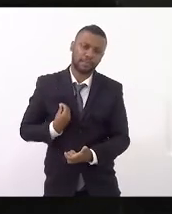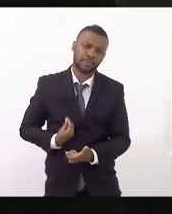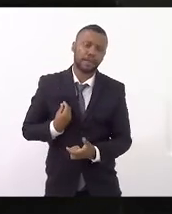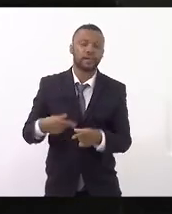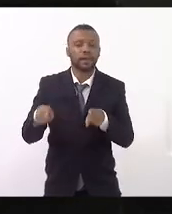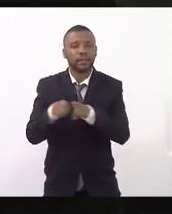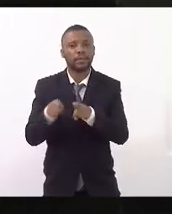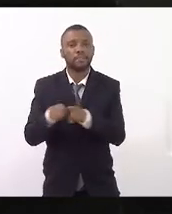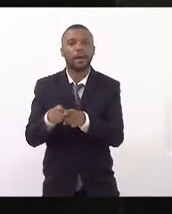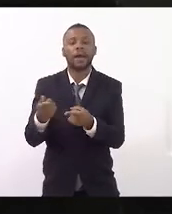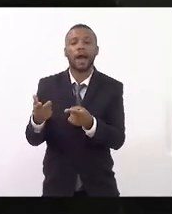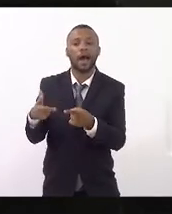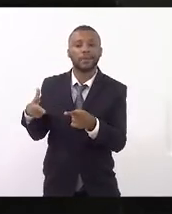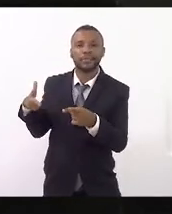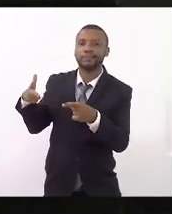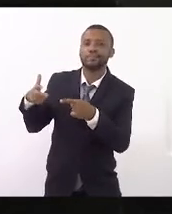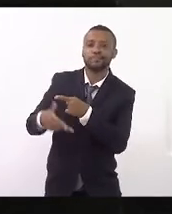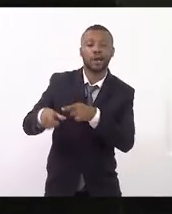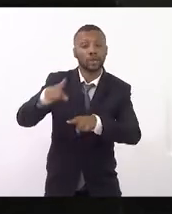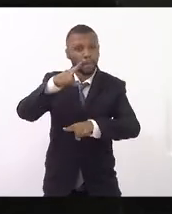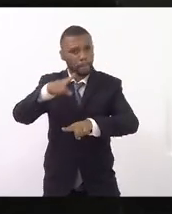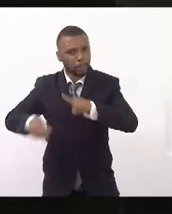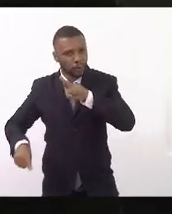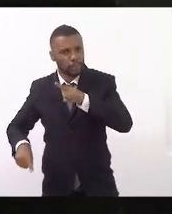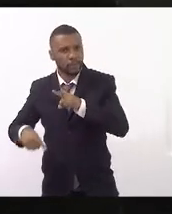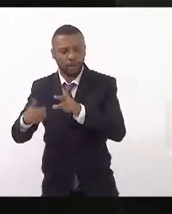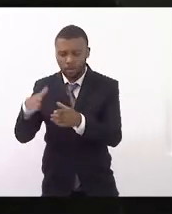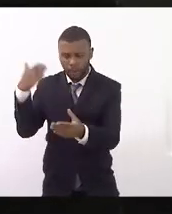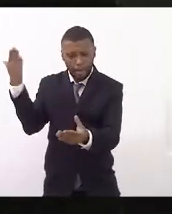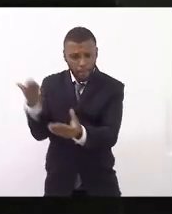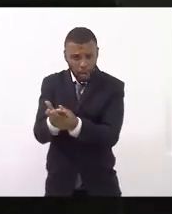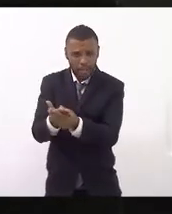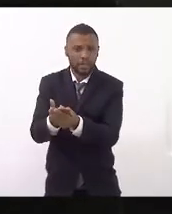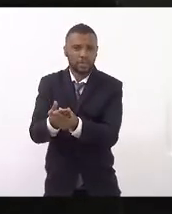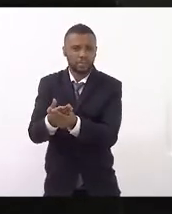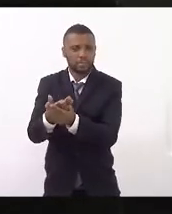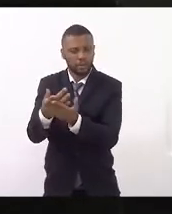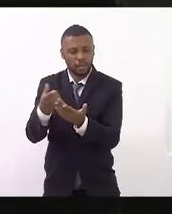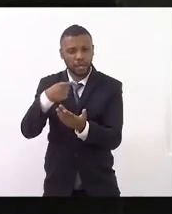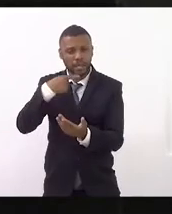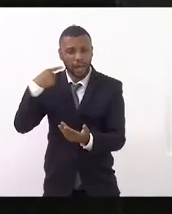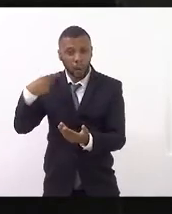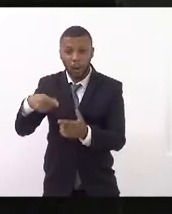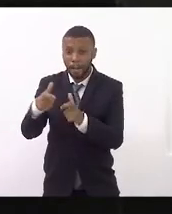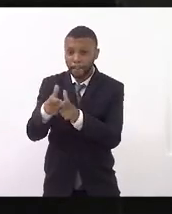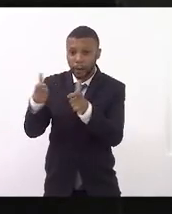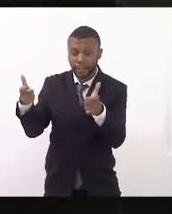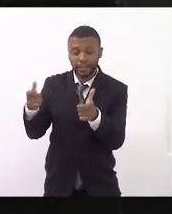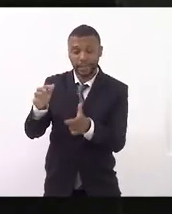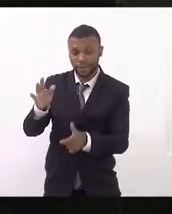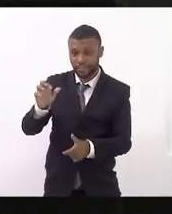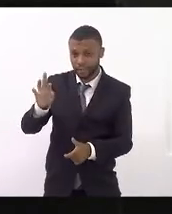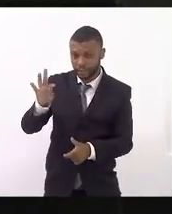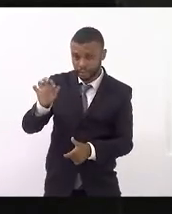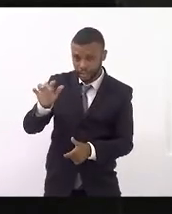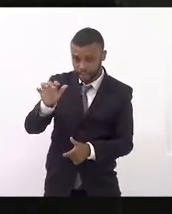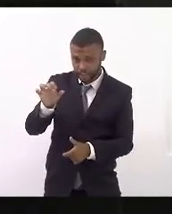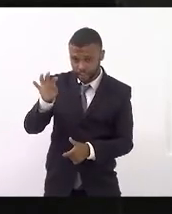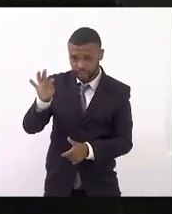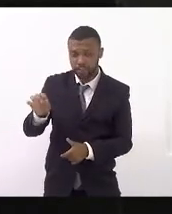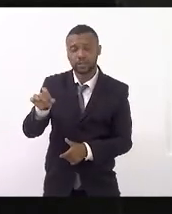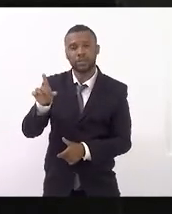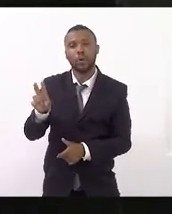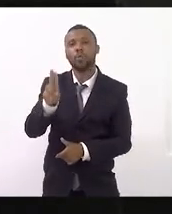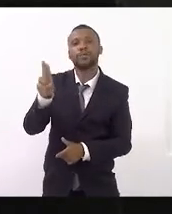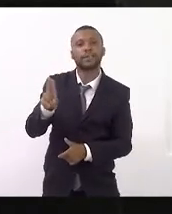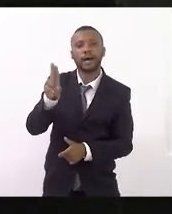sanções à Rússia, uma vez que grande parte desses fertilizantes são usados no Brasil, importados de lá.